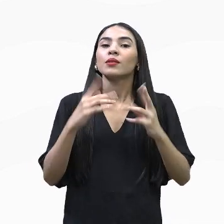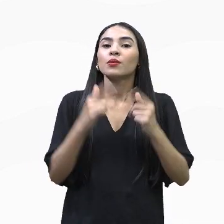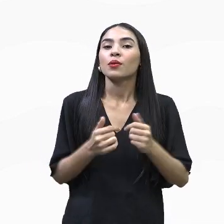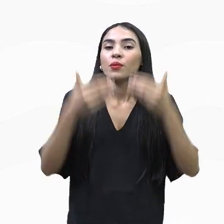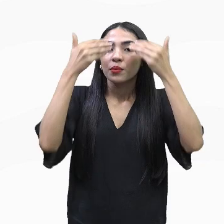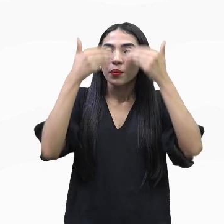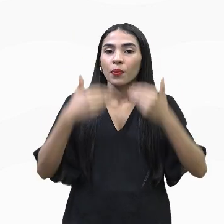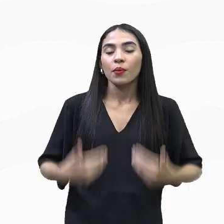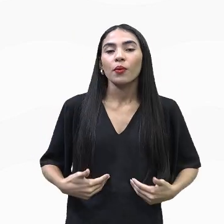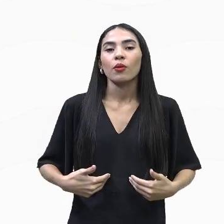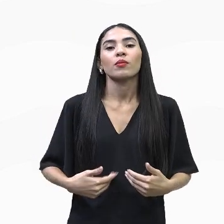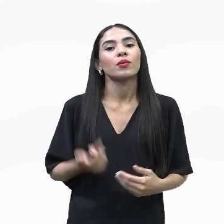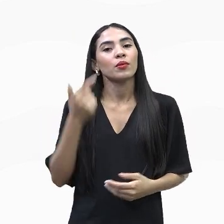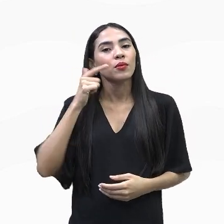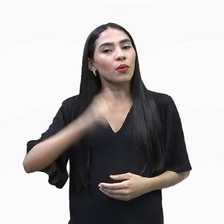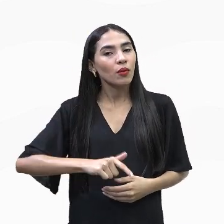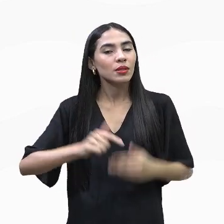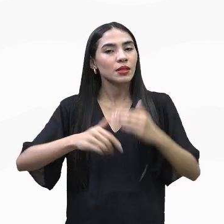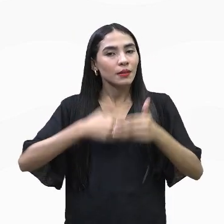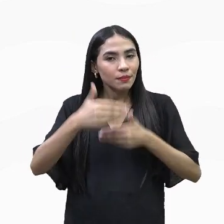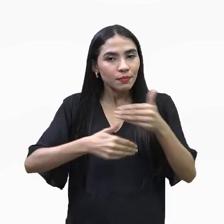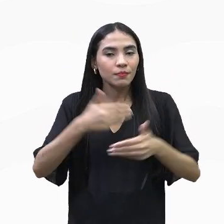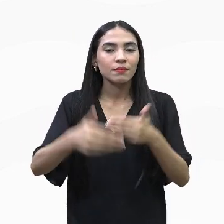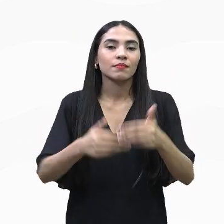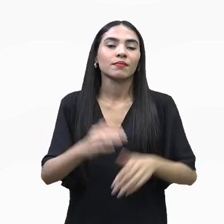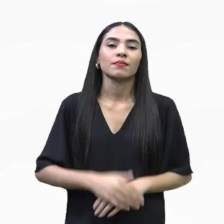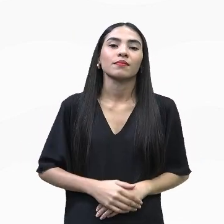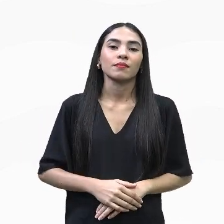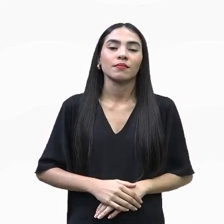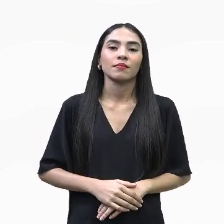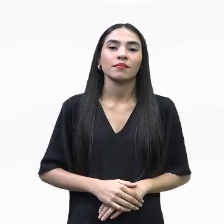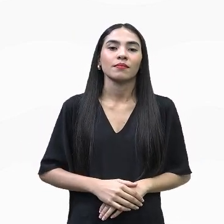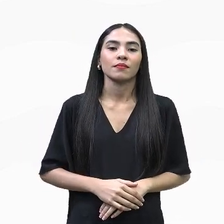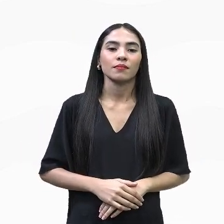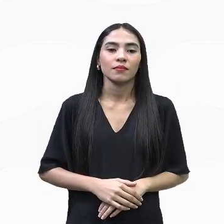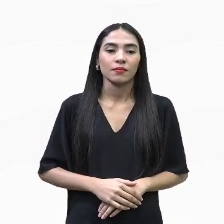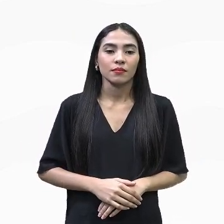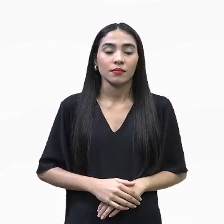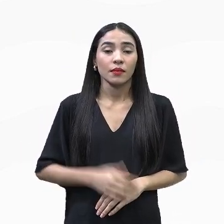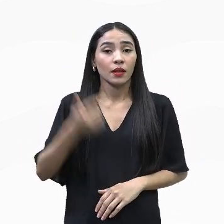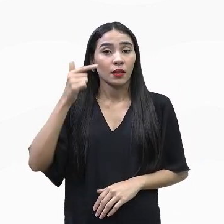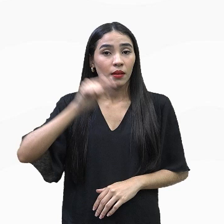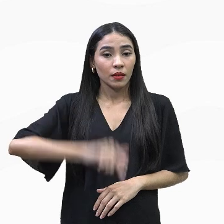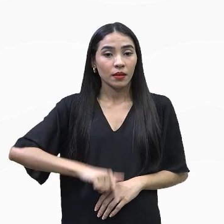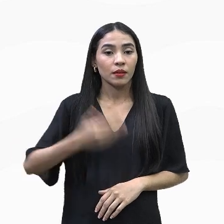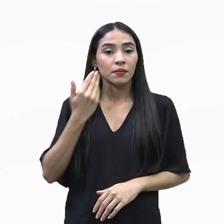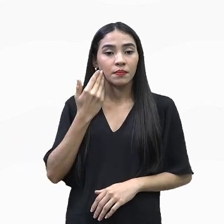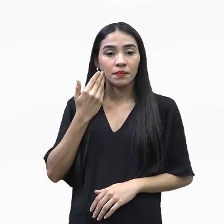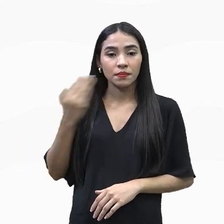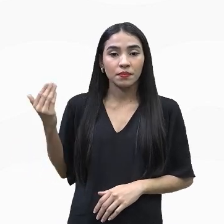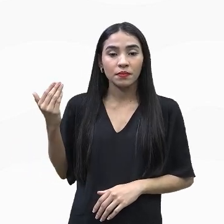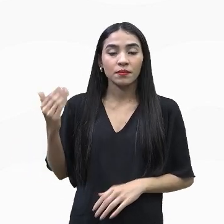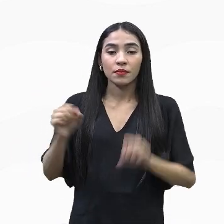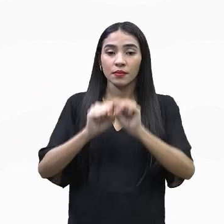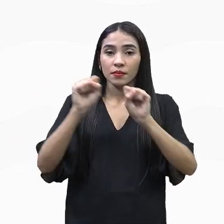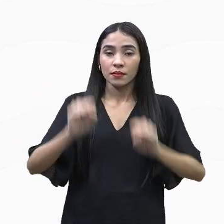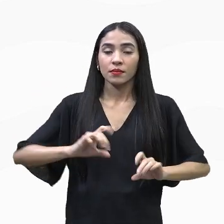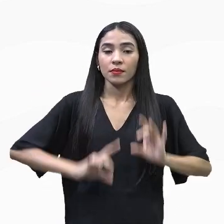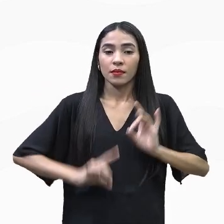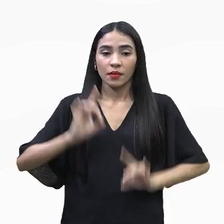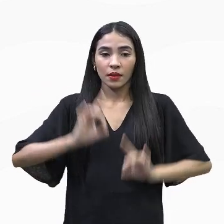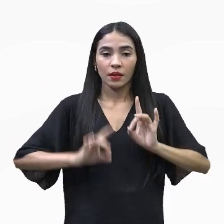nosso corpo esteja em bom funcionamento? Então é isso. Só repetindo aqui, glândulas do sistema